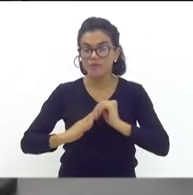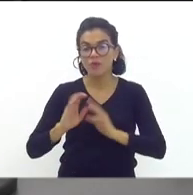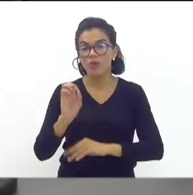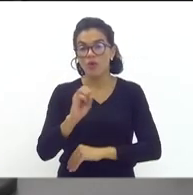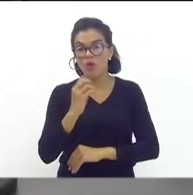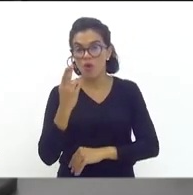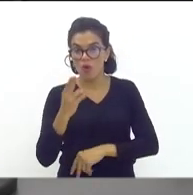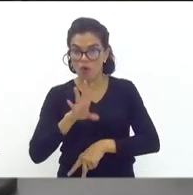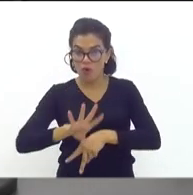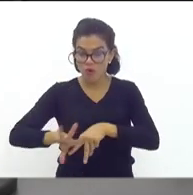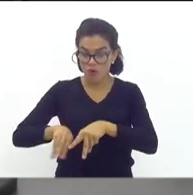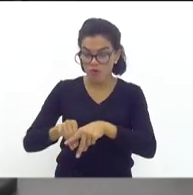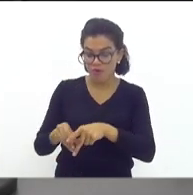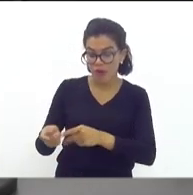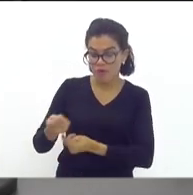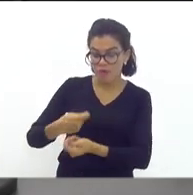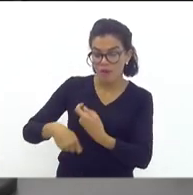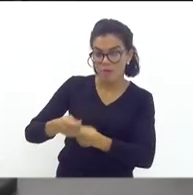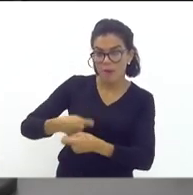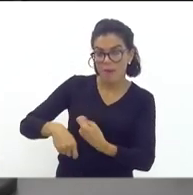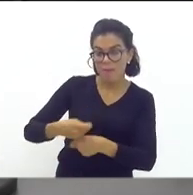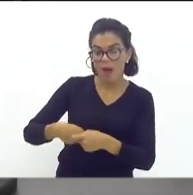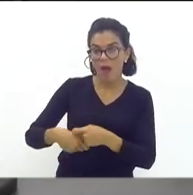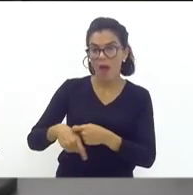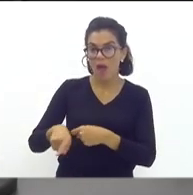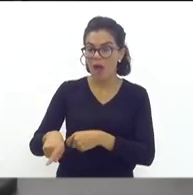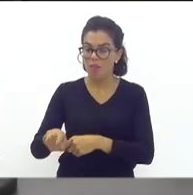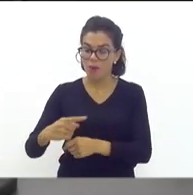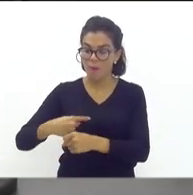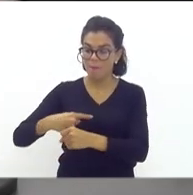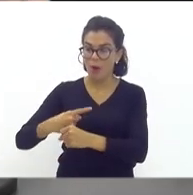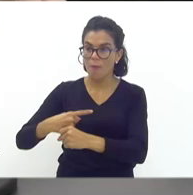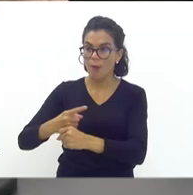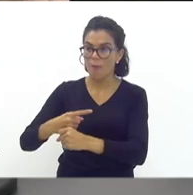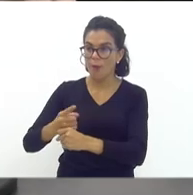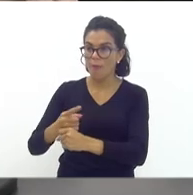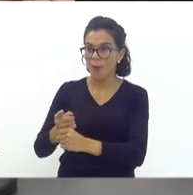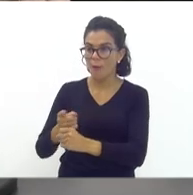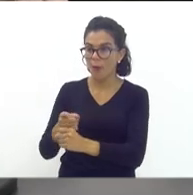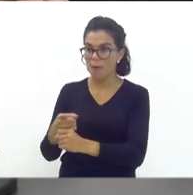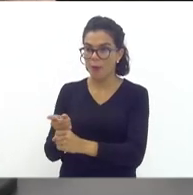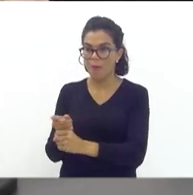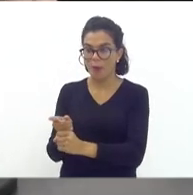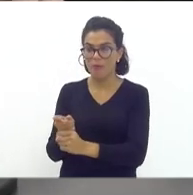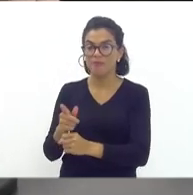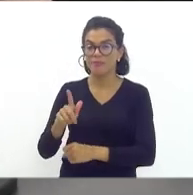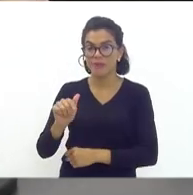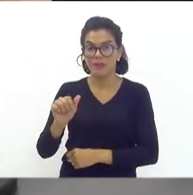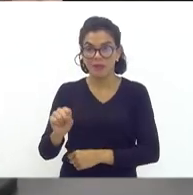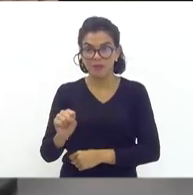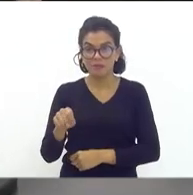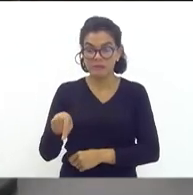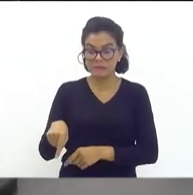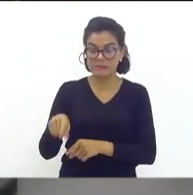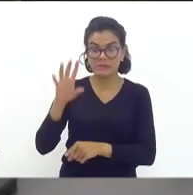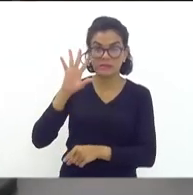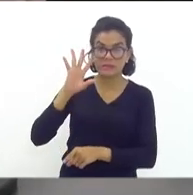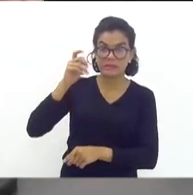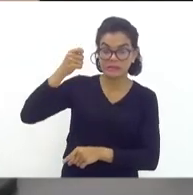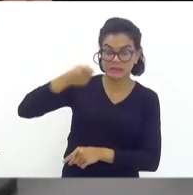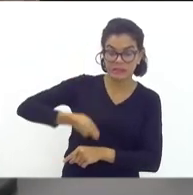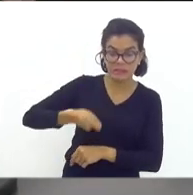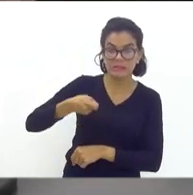fraude no medidor O que que a gente fez para tão logo ela Decida que